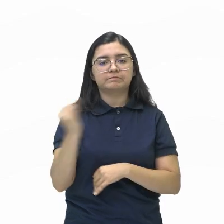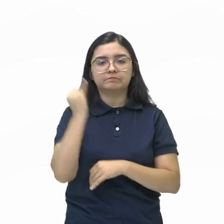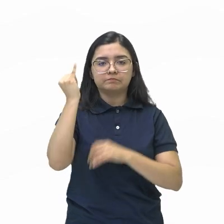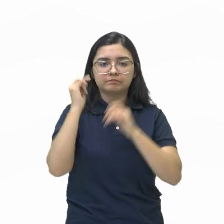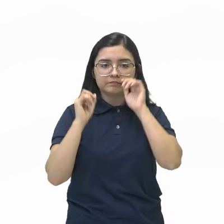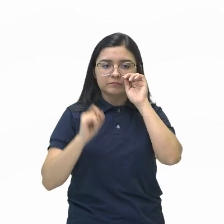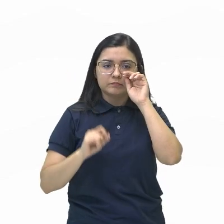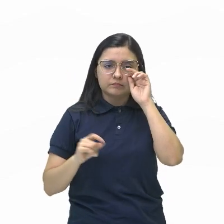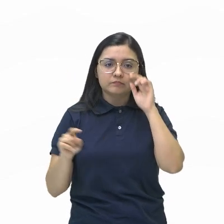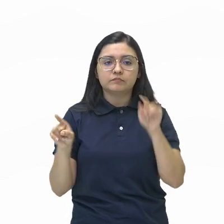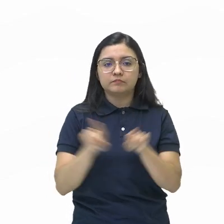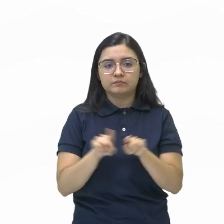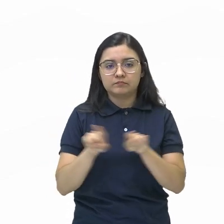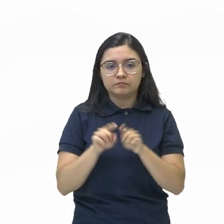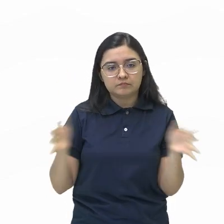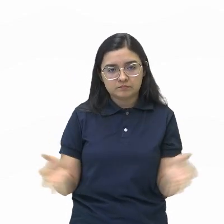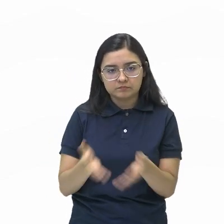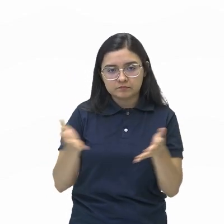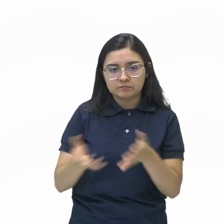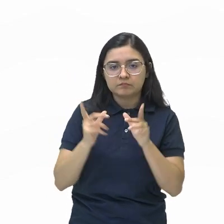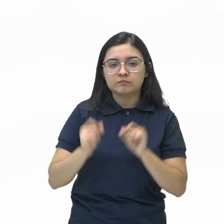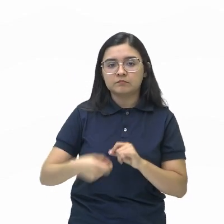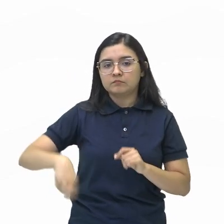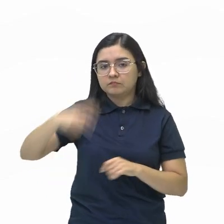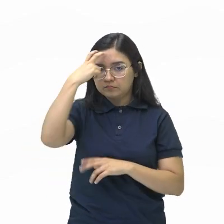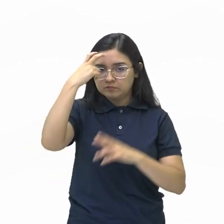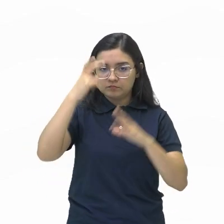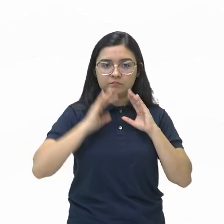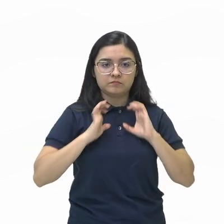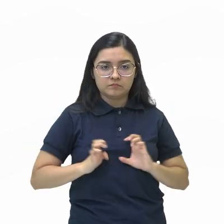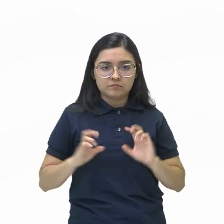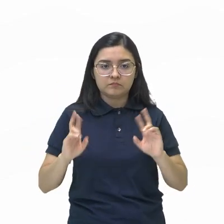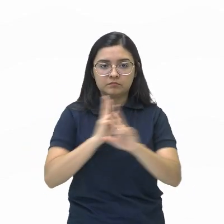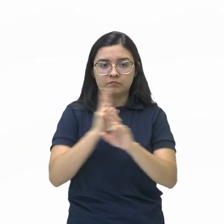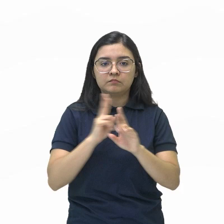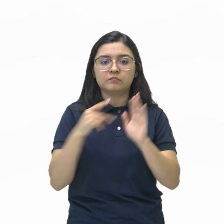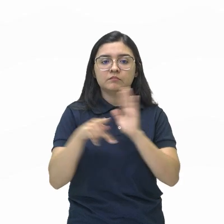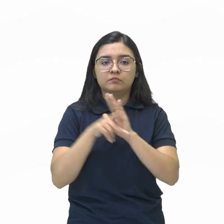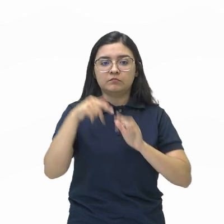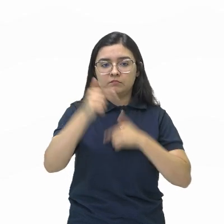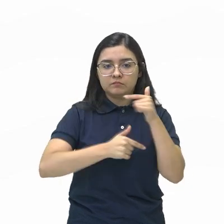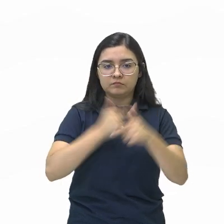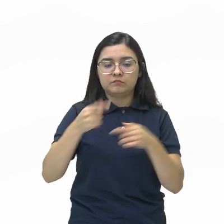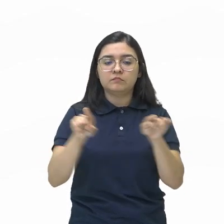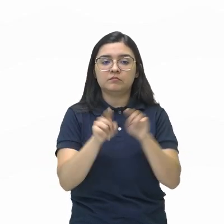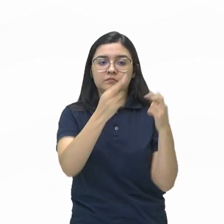importante aí. Cultivar uma cultura ética nas relações de